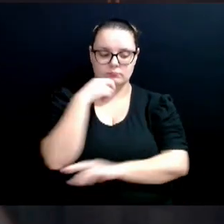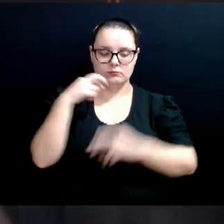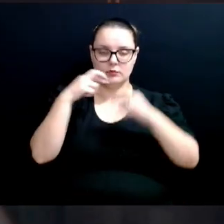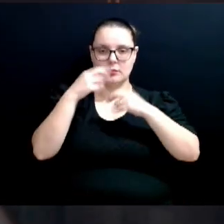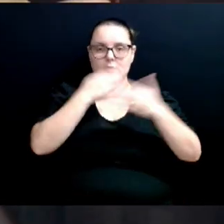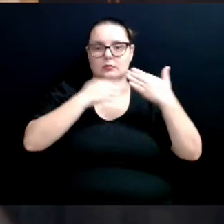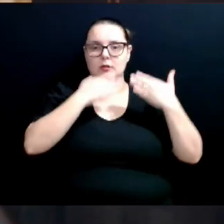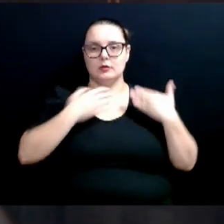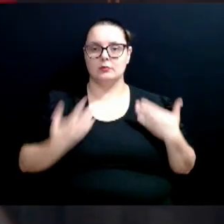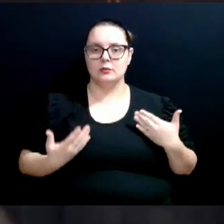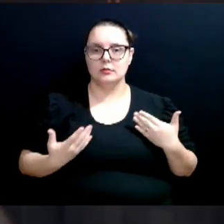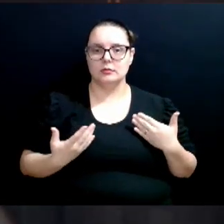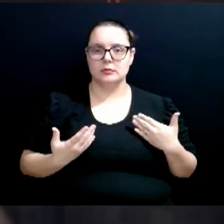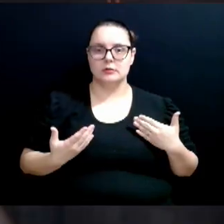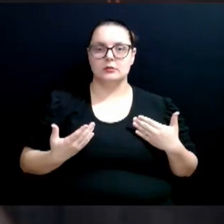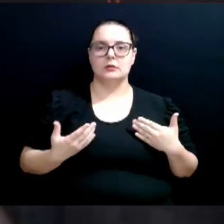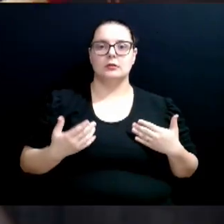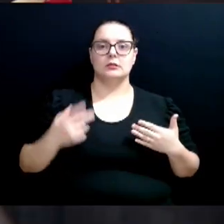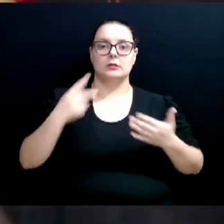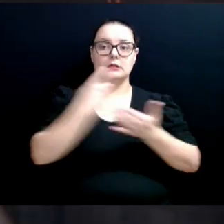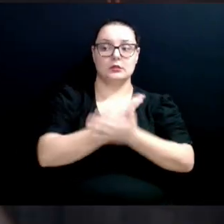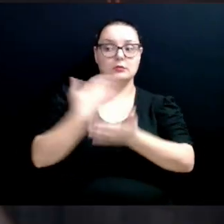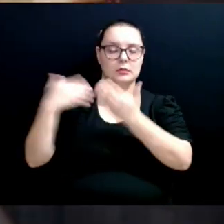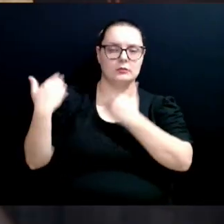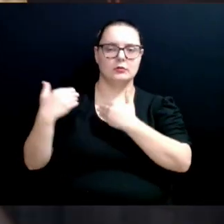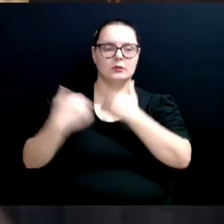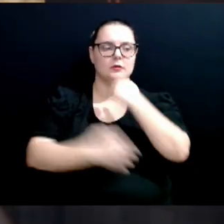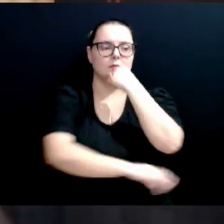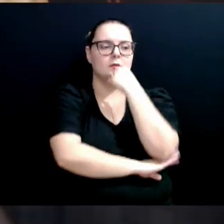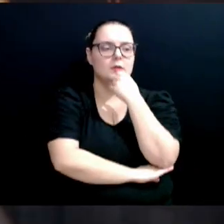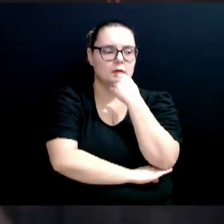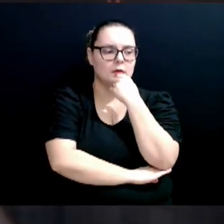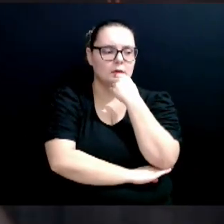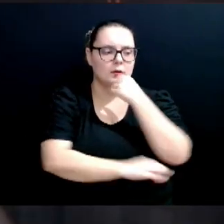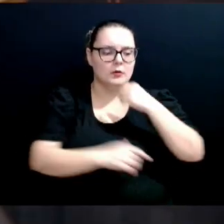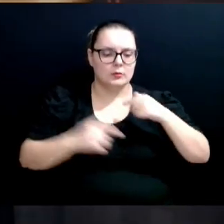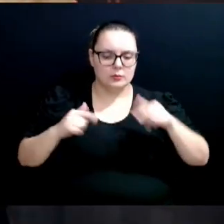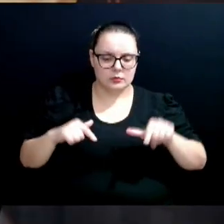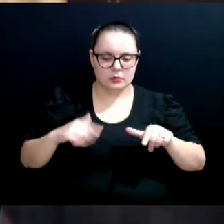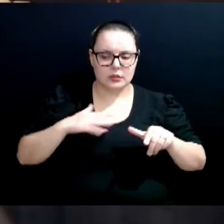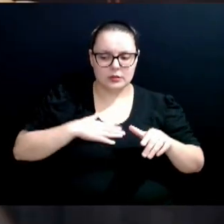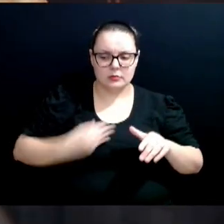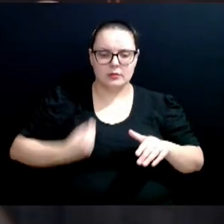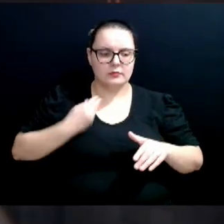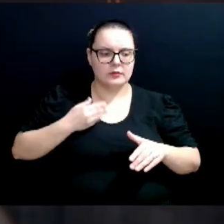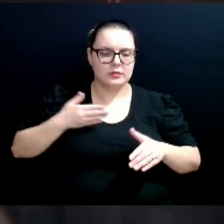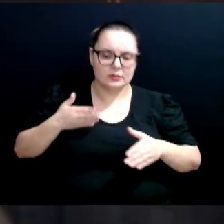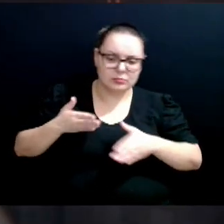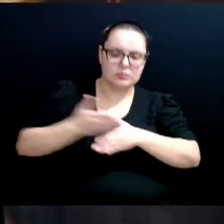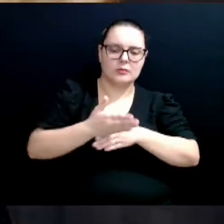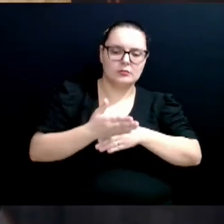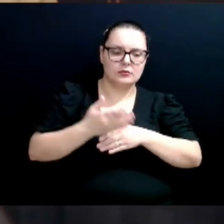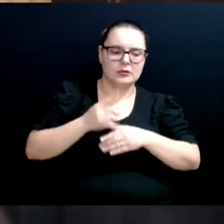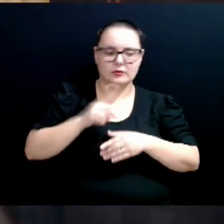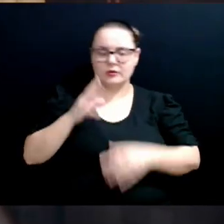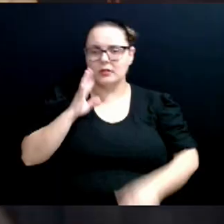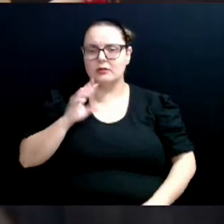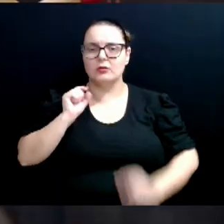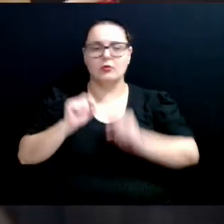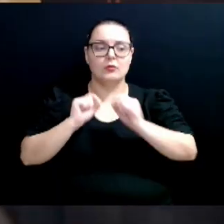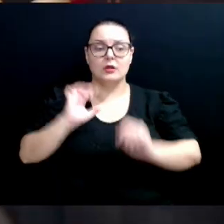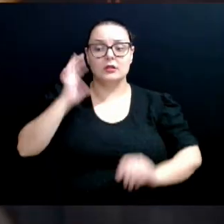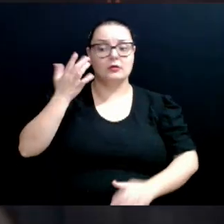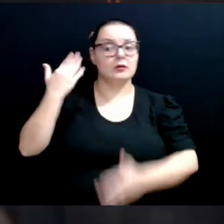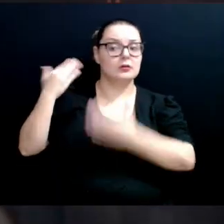próprias situações que deram errado. Onde na minha vida eu ultrapassei o meu limite e não foi legal? Por que eu ultrapassei meu limite ali? O que estava acontecendo,